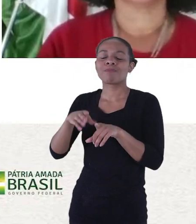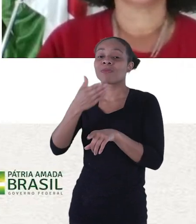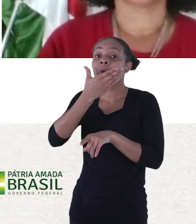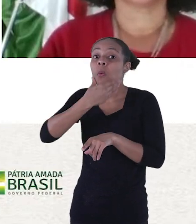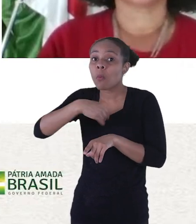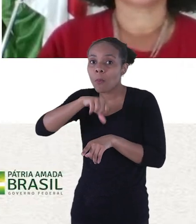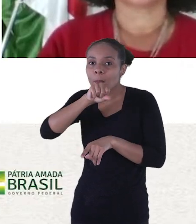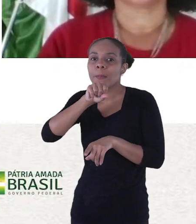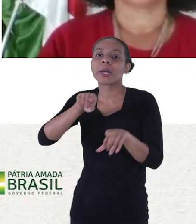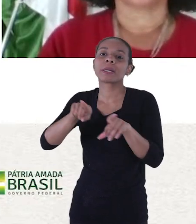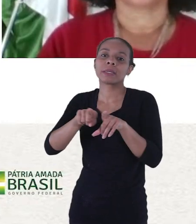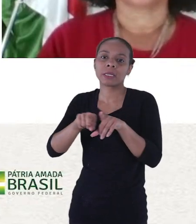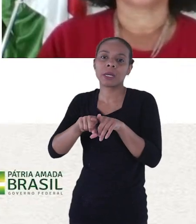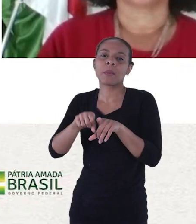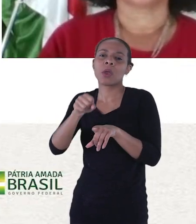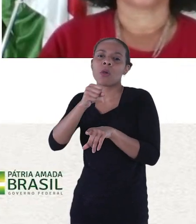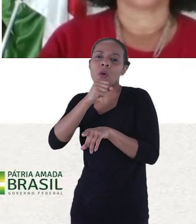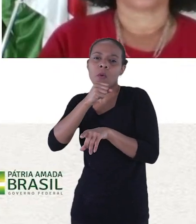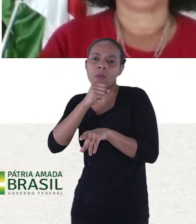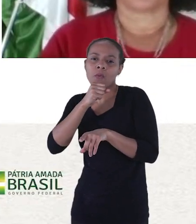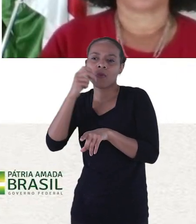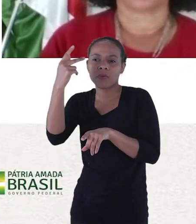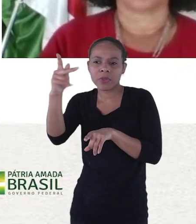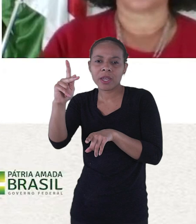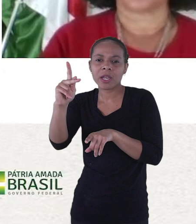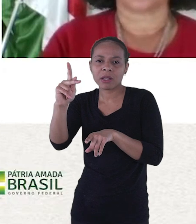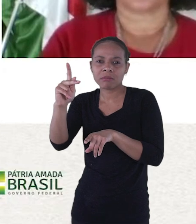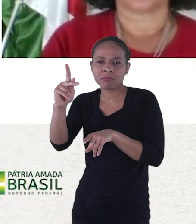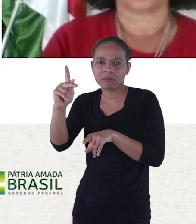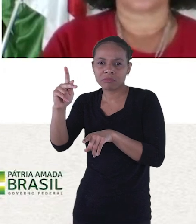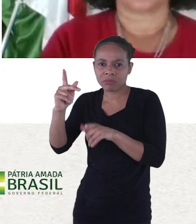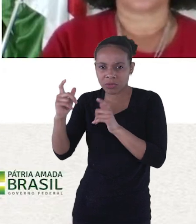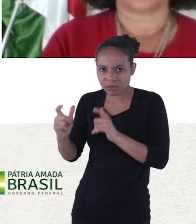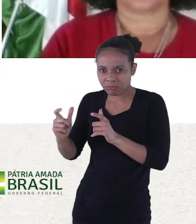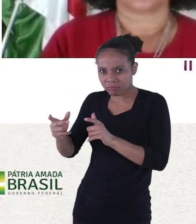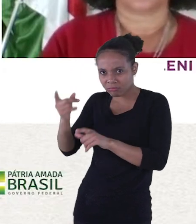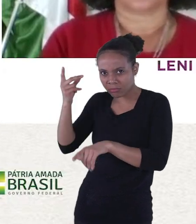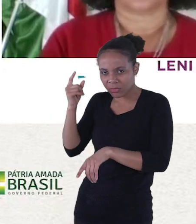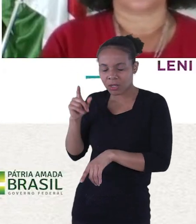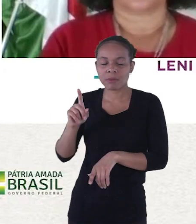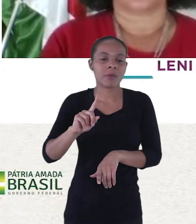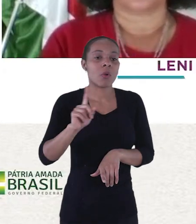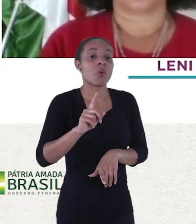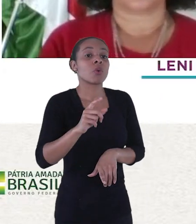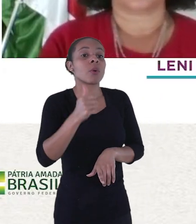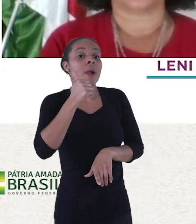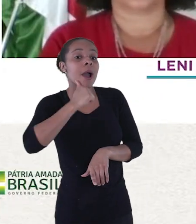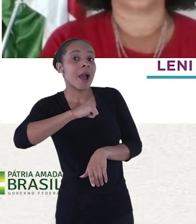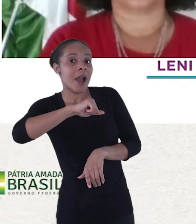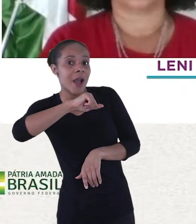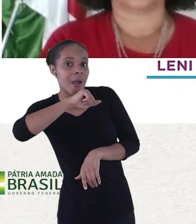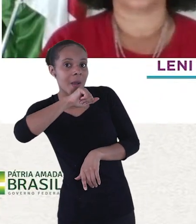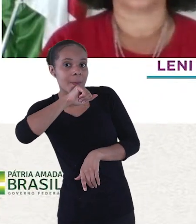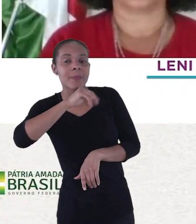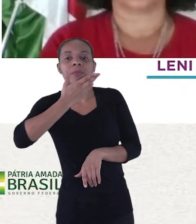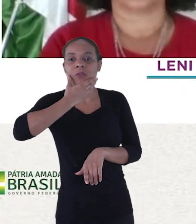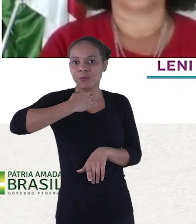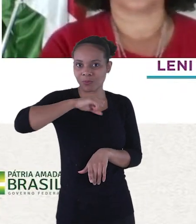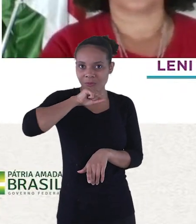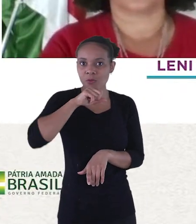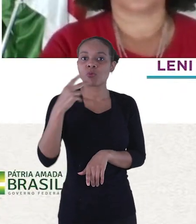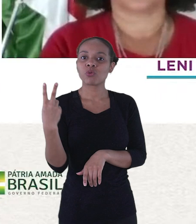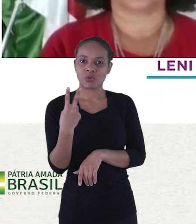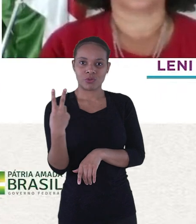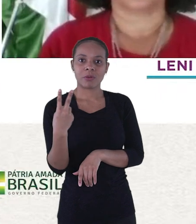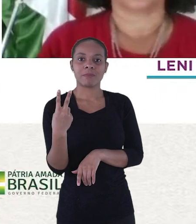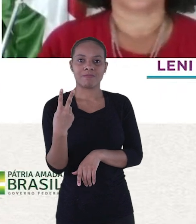né? O pai e a mãe, né? O pai e a mãe. O pai era o João Cândido